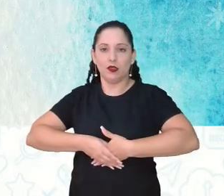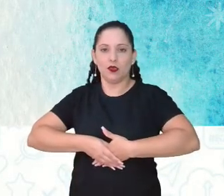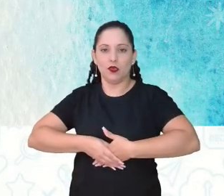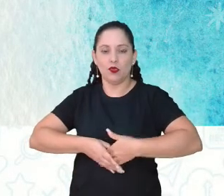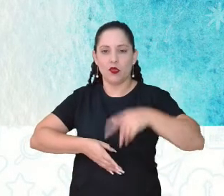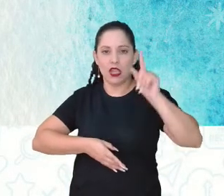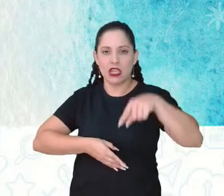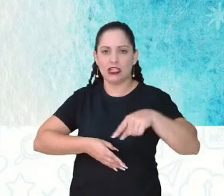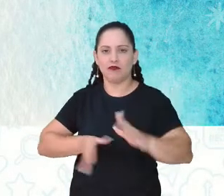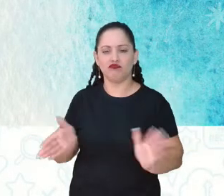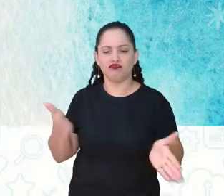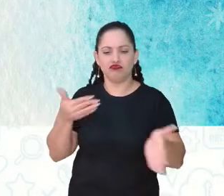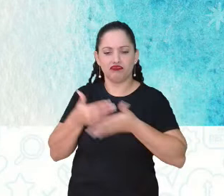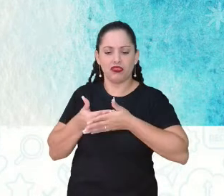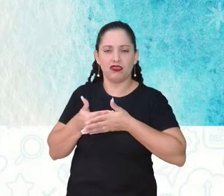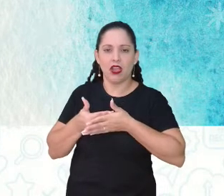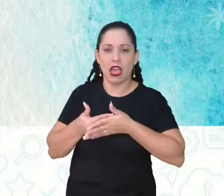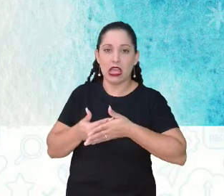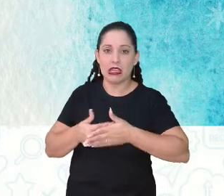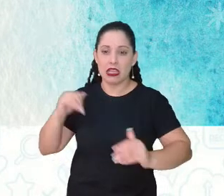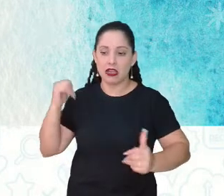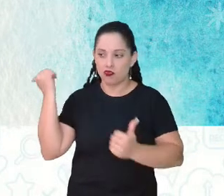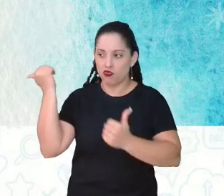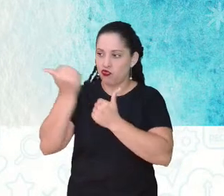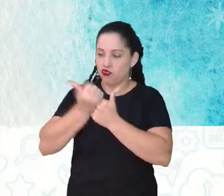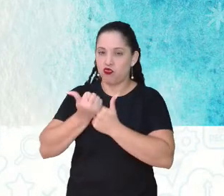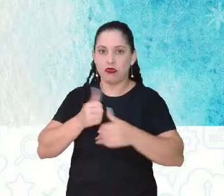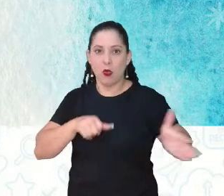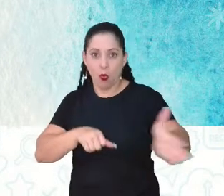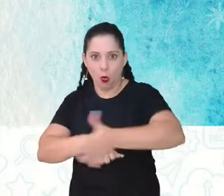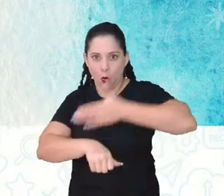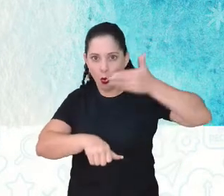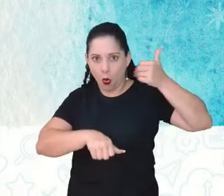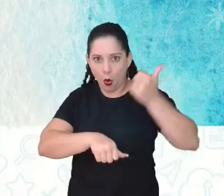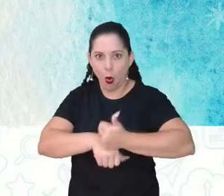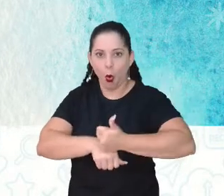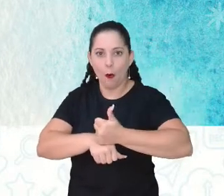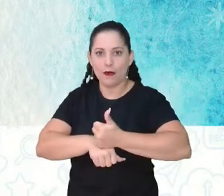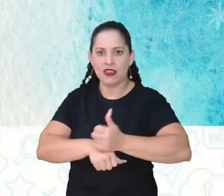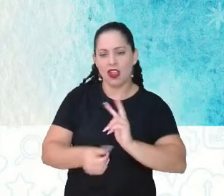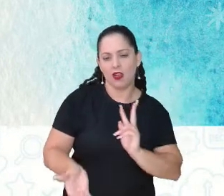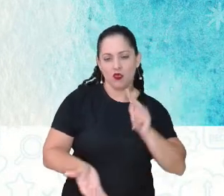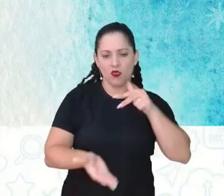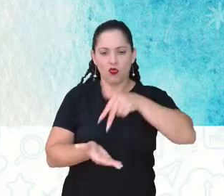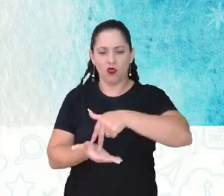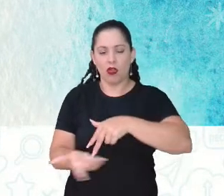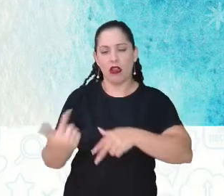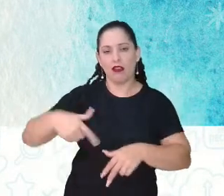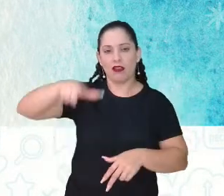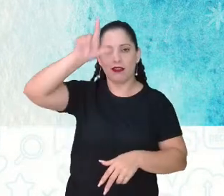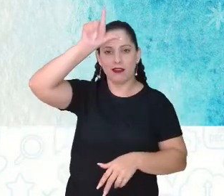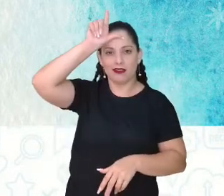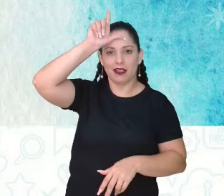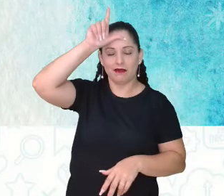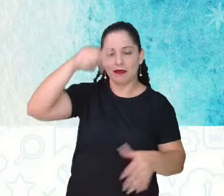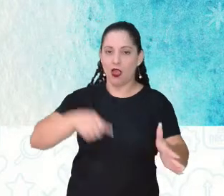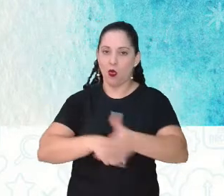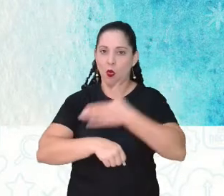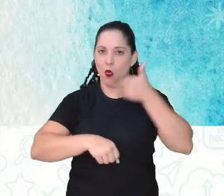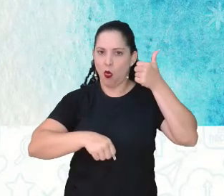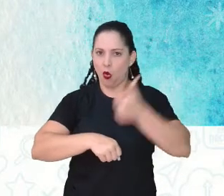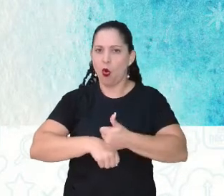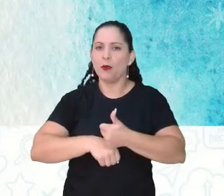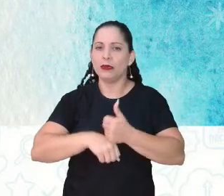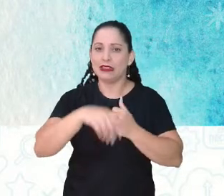fecha a Assembleia e se coloca no poder. Então, ele dá um golpe, né, de Estado ali, que ficou conhecido aí como golpe de